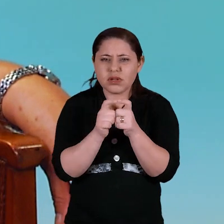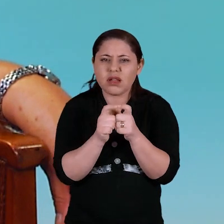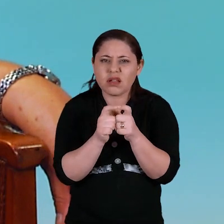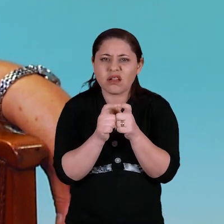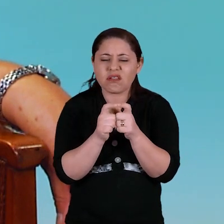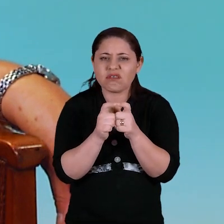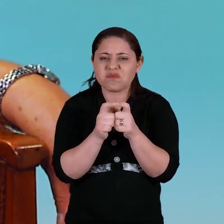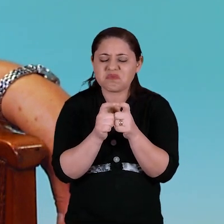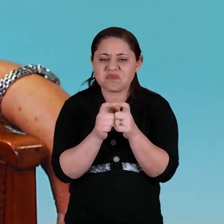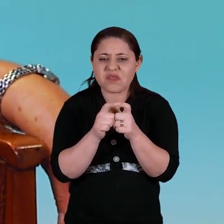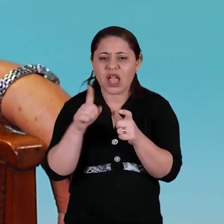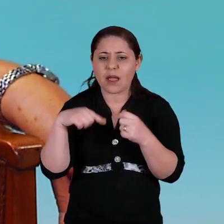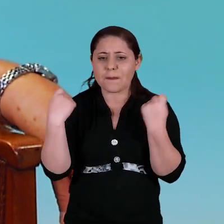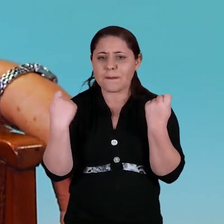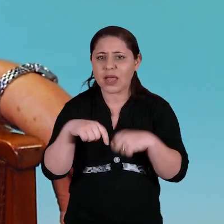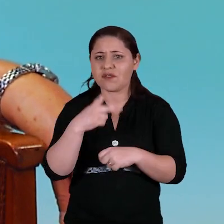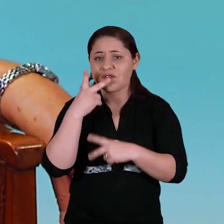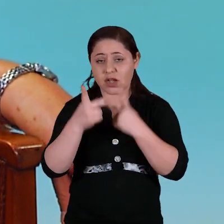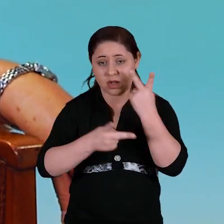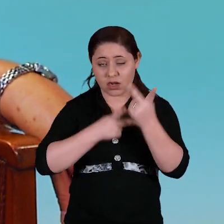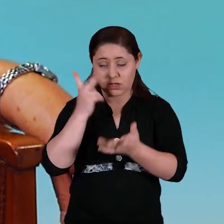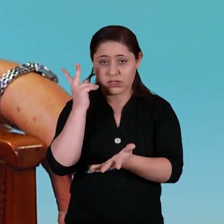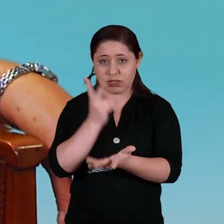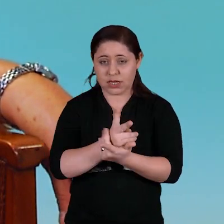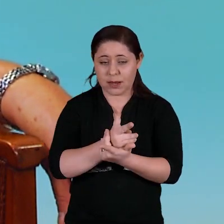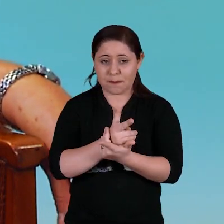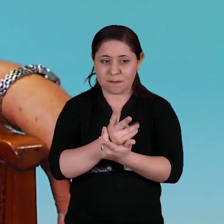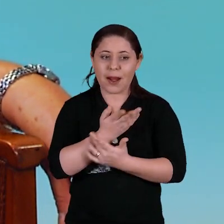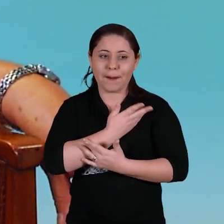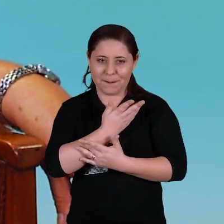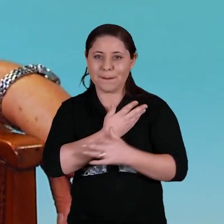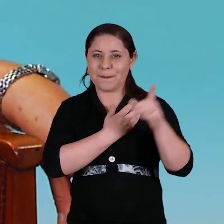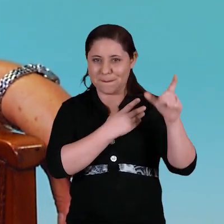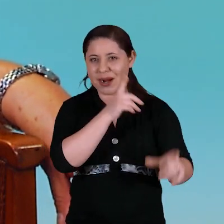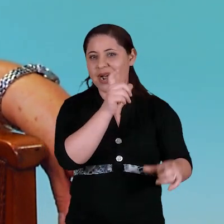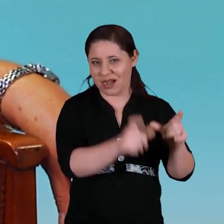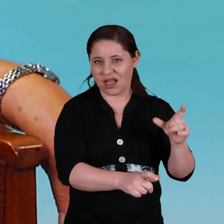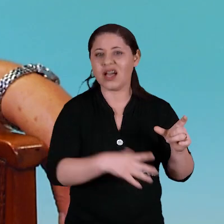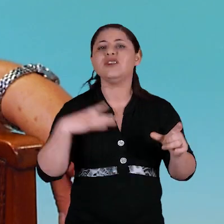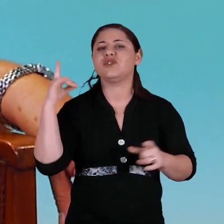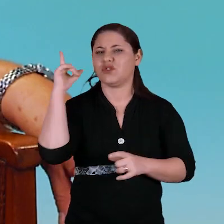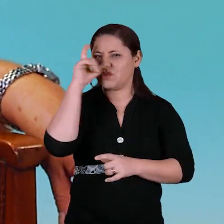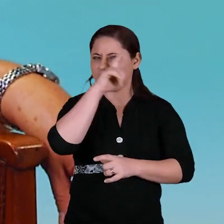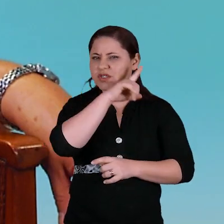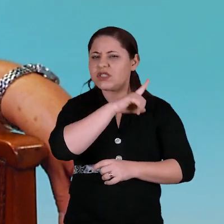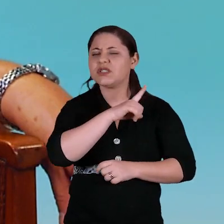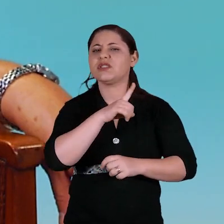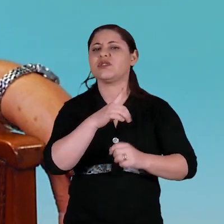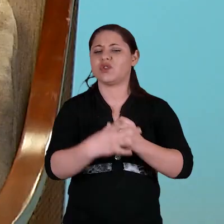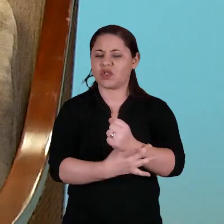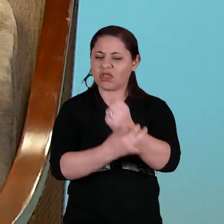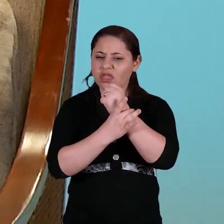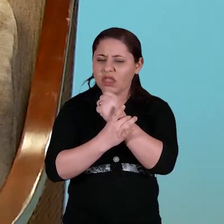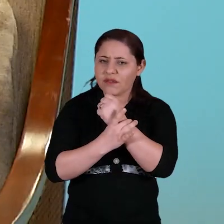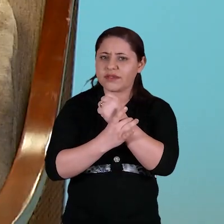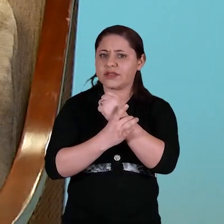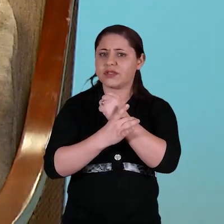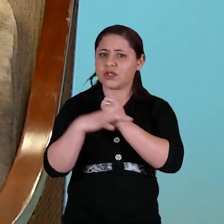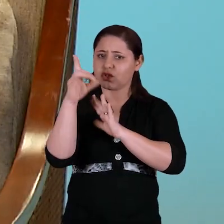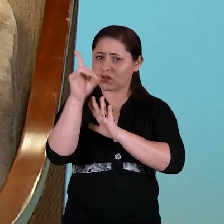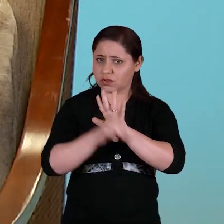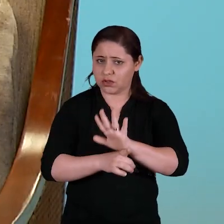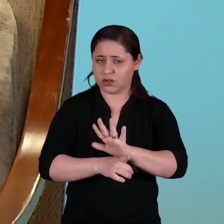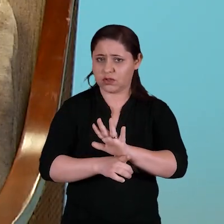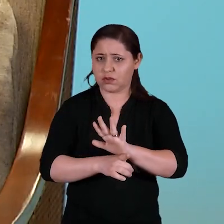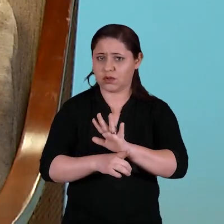mínimo. Então, eu sempre digo assim para minhas colegas, é muito difícil a gente defender direitos, né? É difícil,